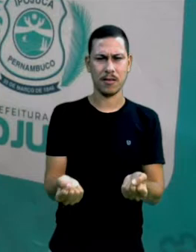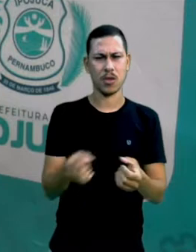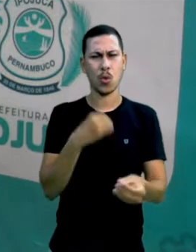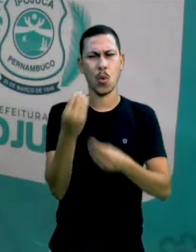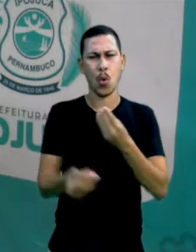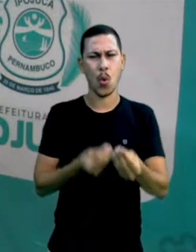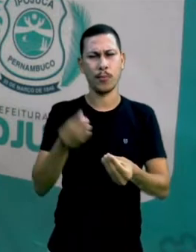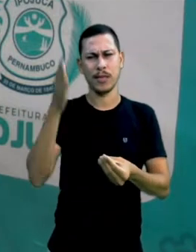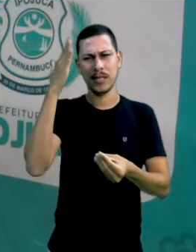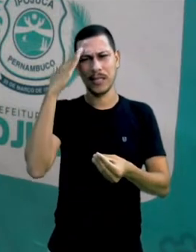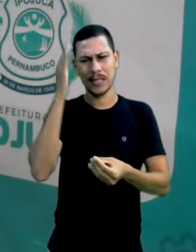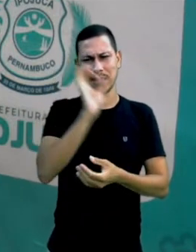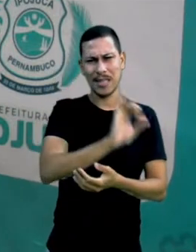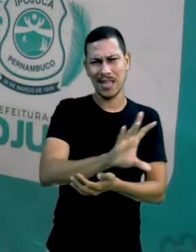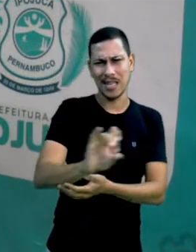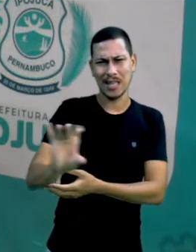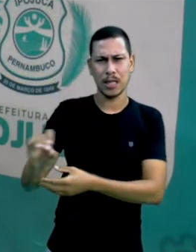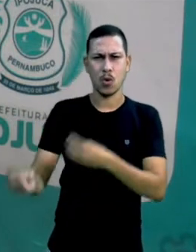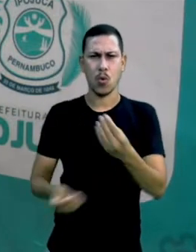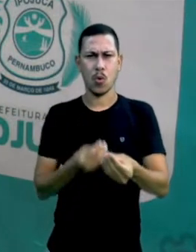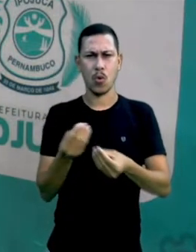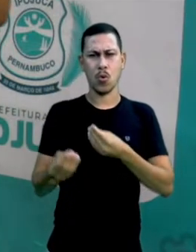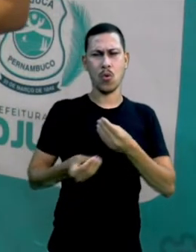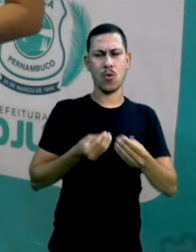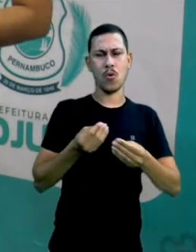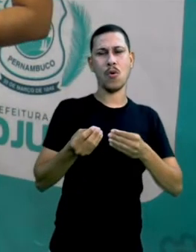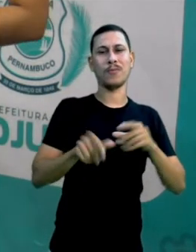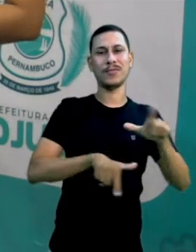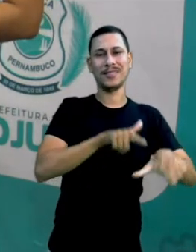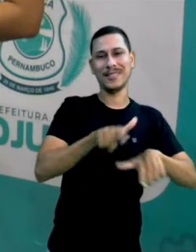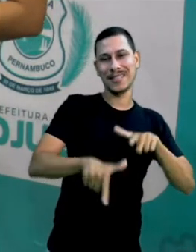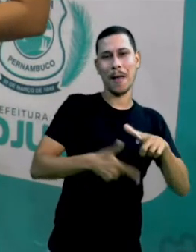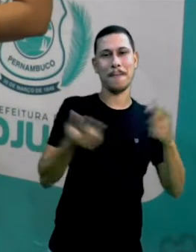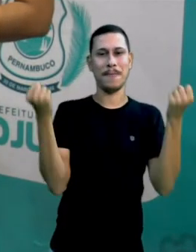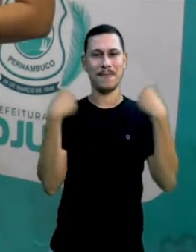deles e como é que essas atividades se apresentam? Bem,